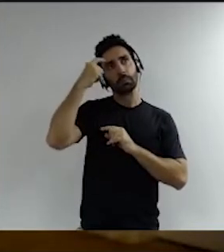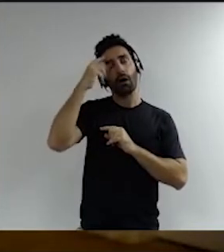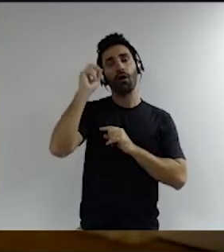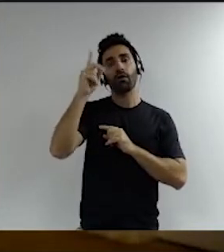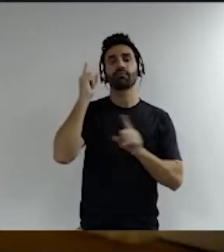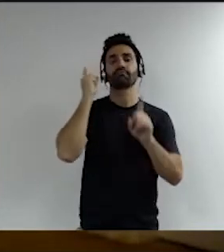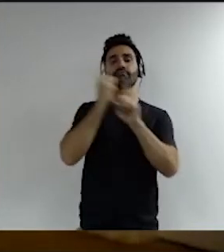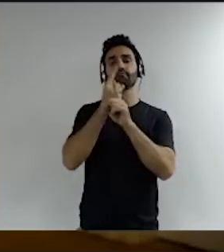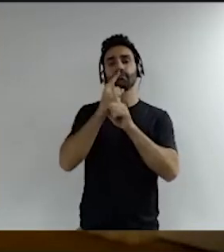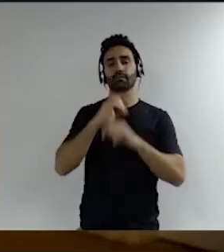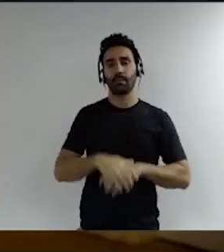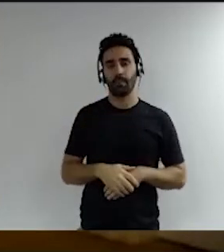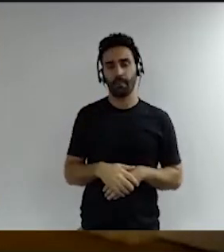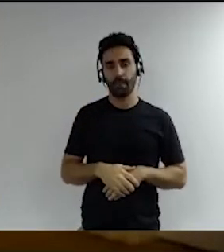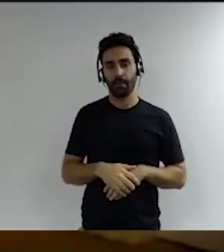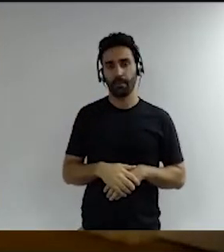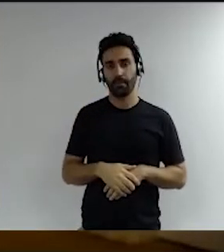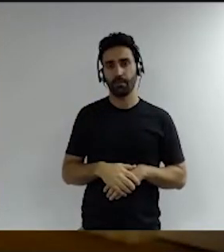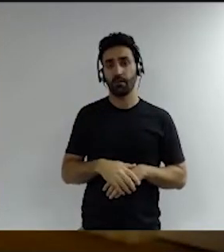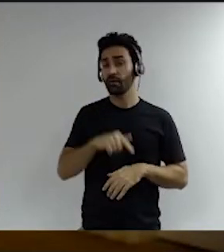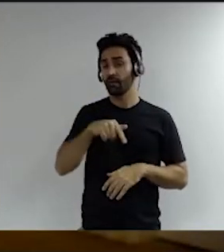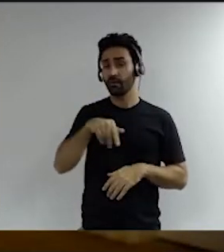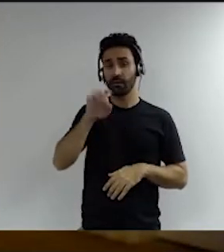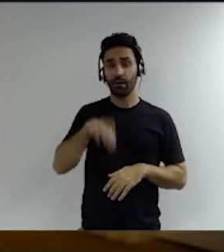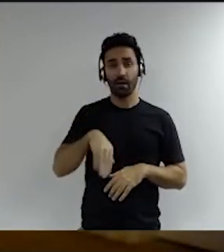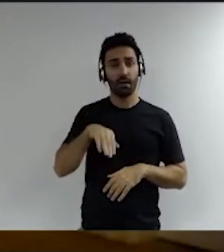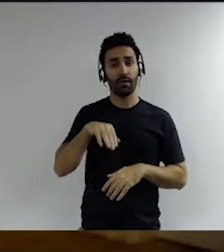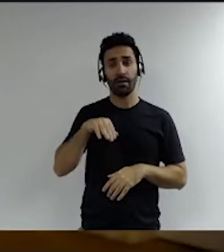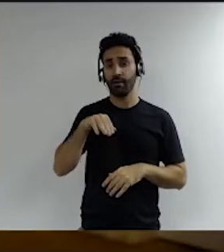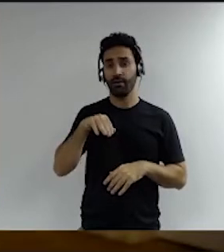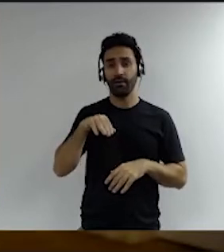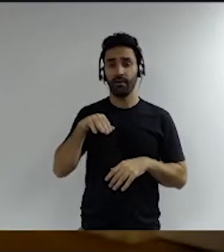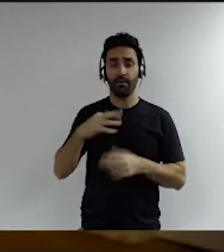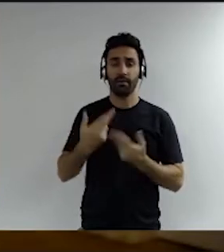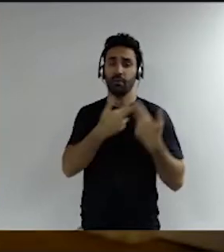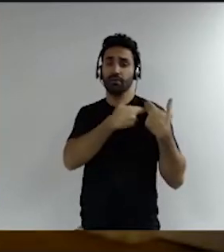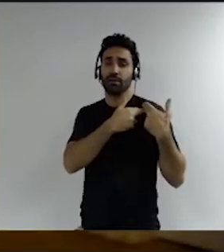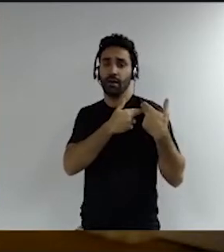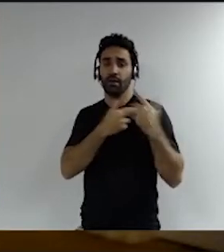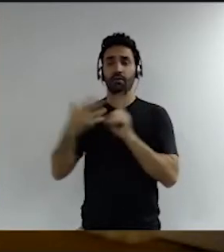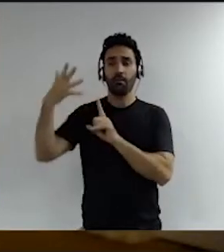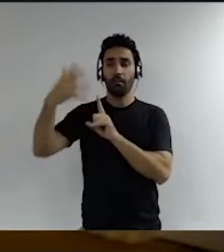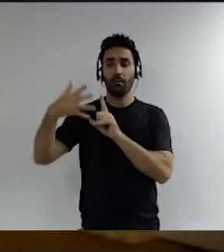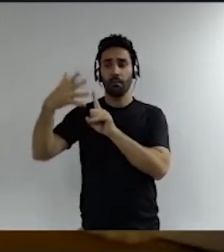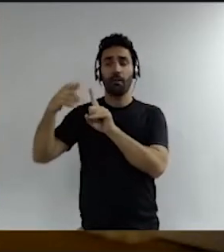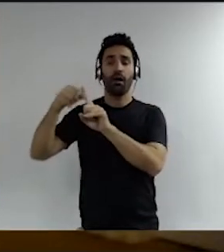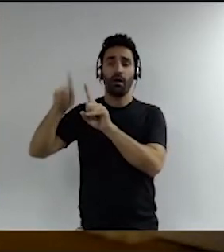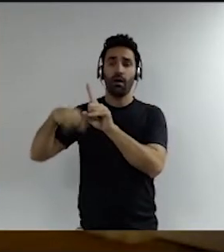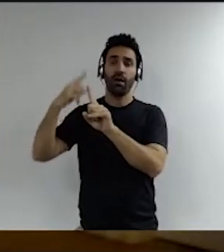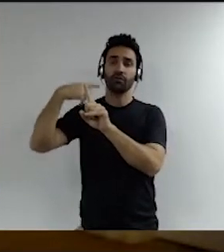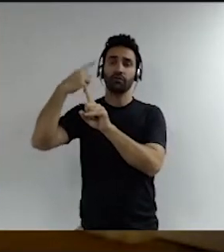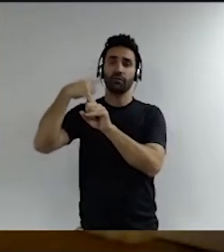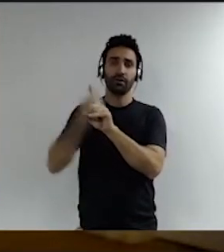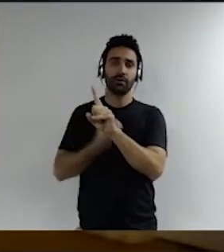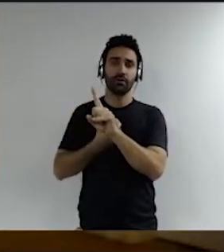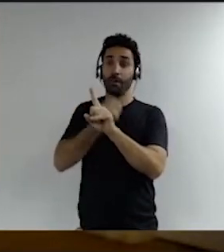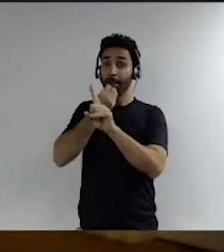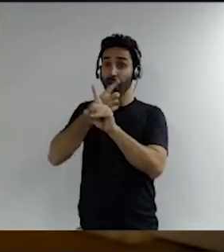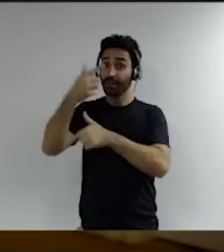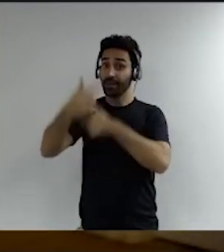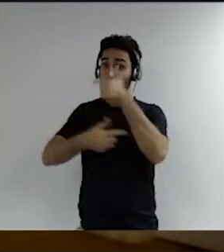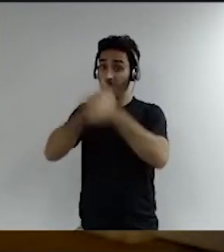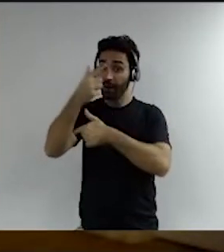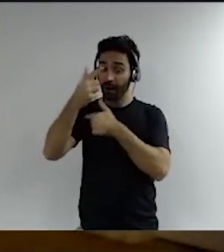não formular mais, porque quem formula, de um modo geral, são os próprios advogados, mas são os bons trabalhos dos advogados que nos levam